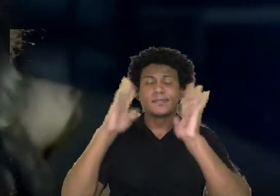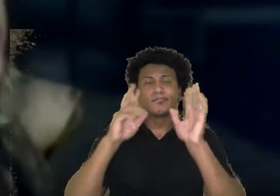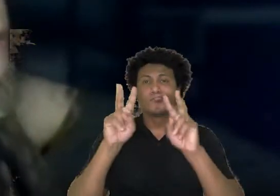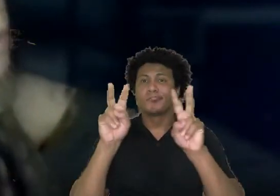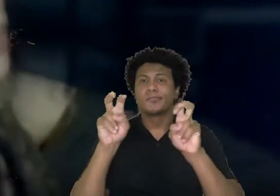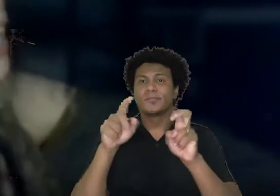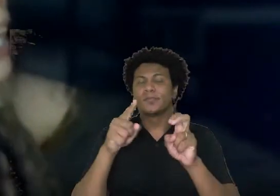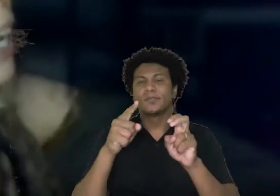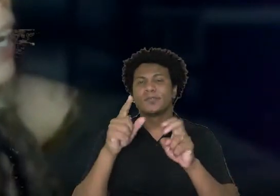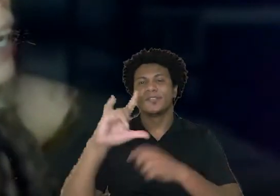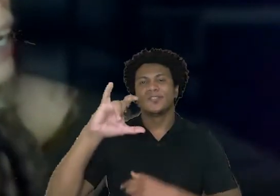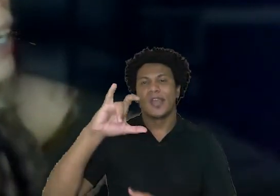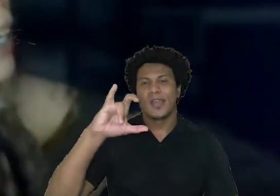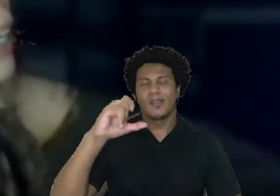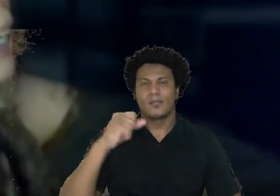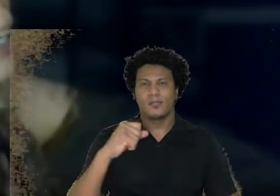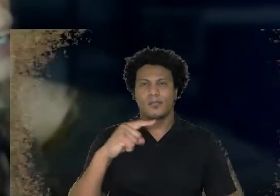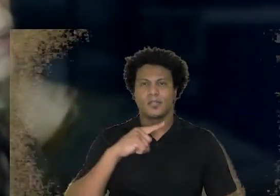obras.